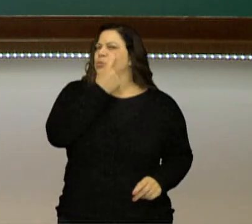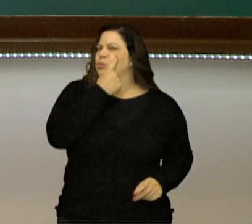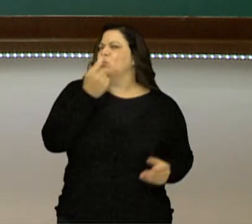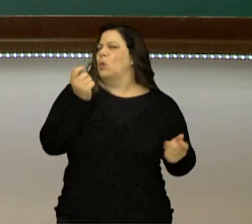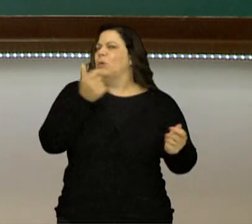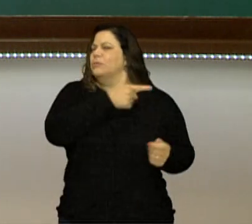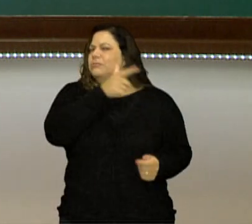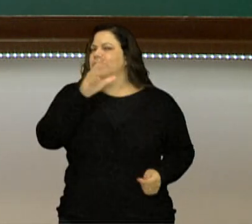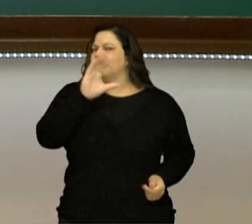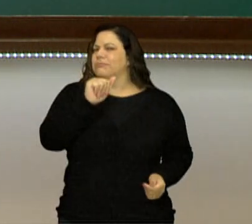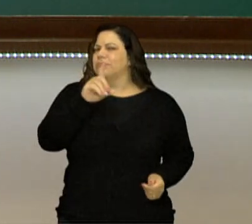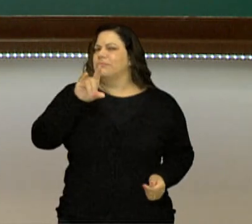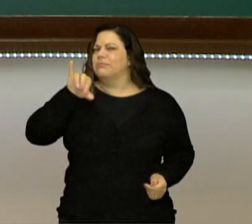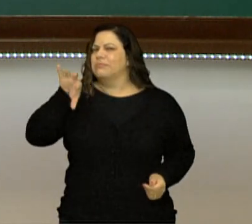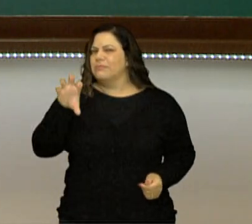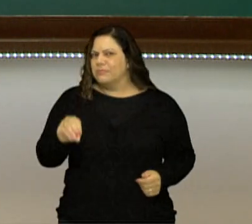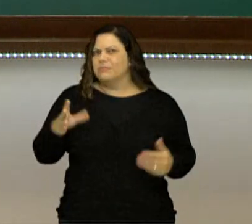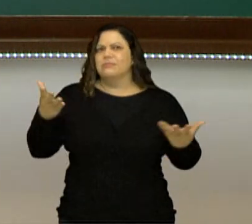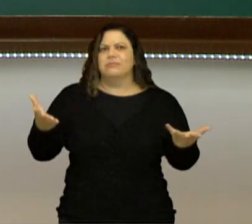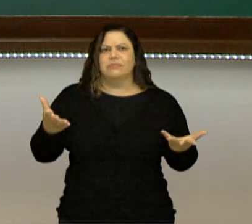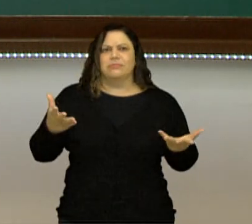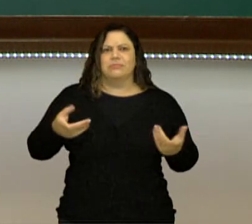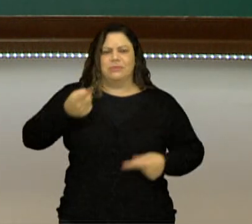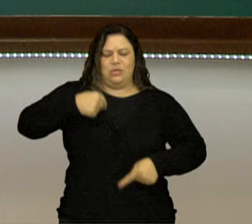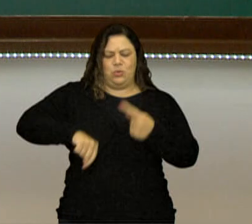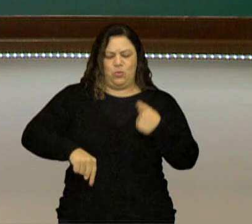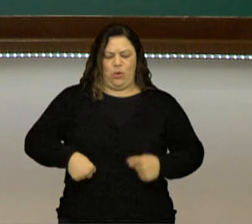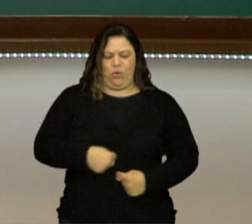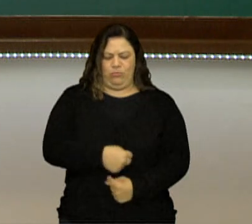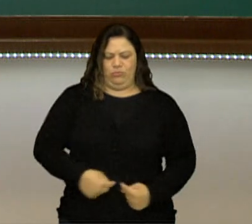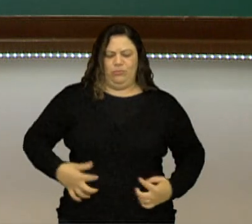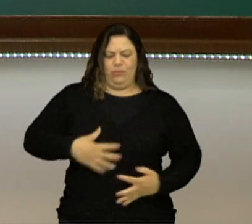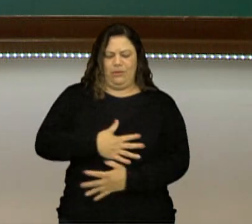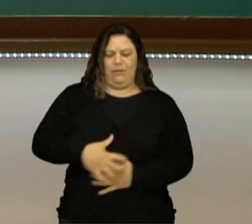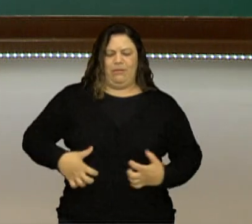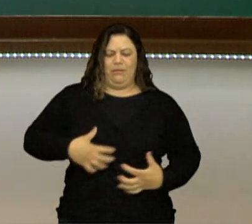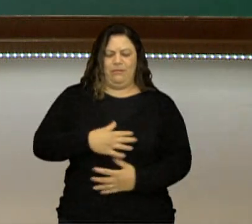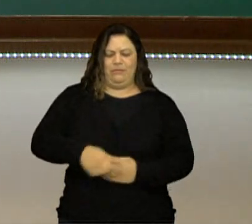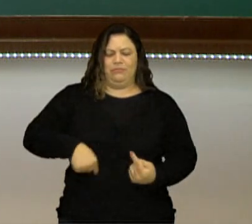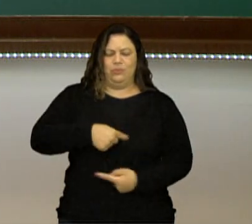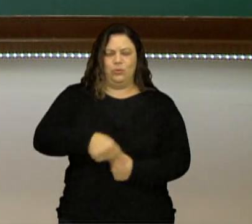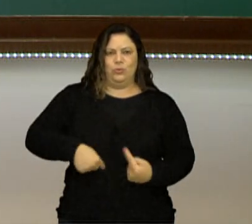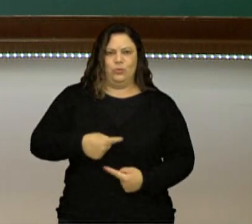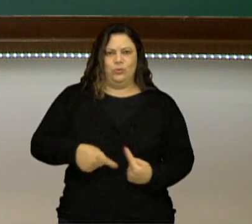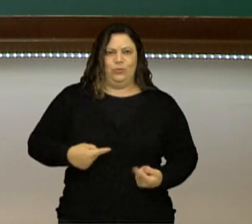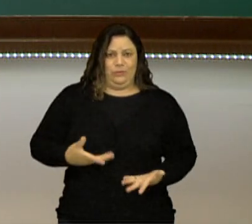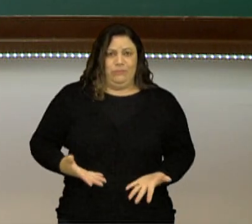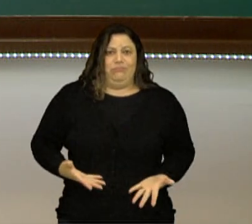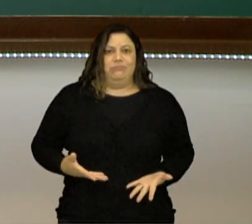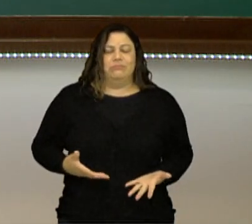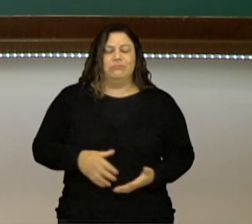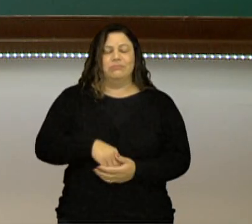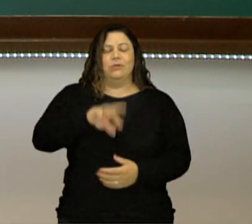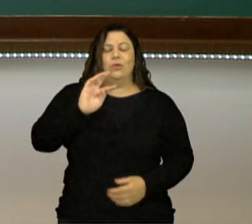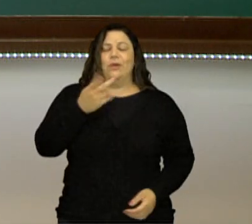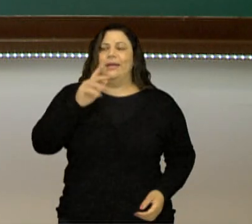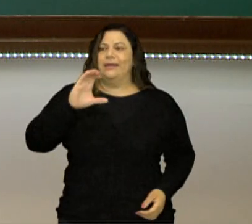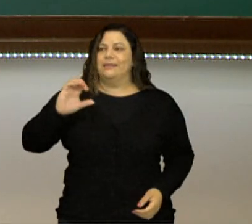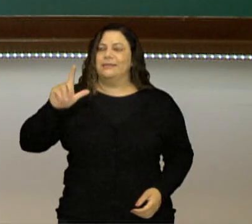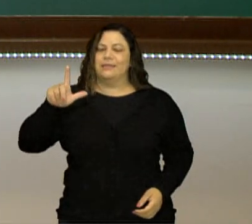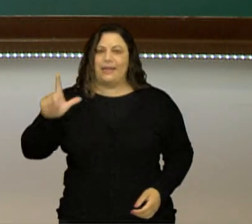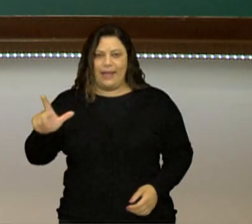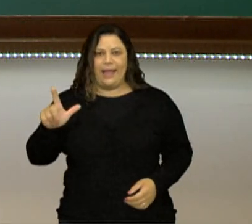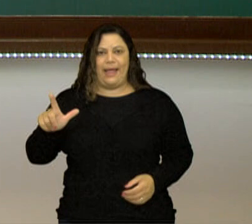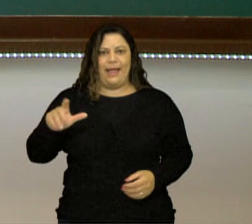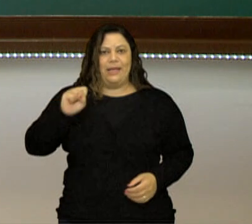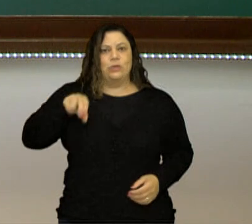clorídrico, né, que é o suco gástrico lá, como as células do estômago humano? Tá? Então pensa um pouquinho, tá? O HCl compõe o suco gástrico. Por